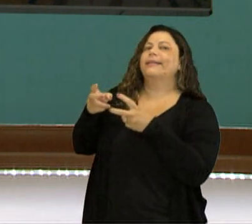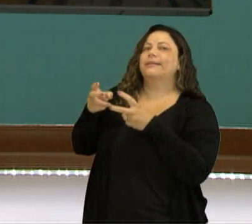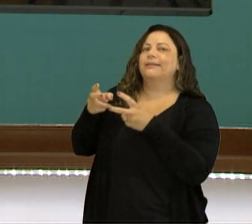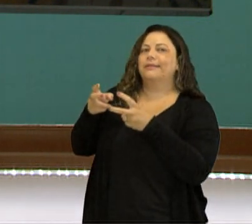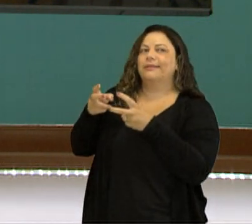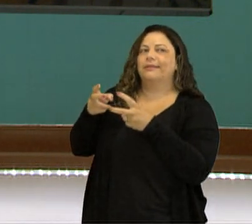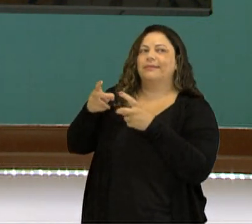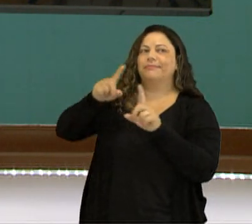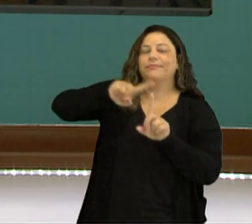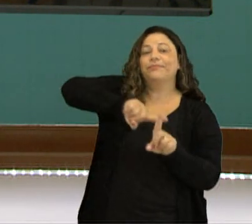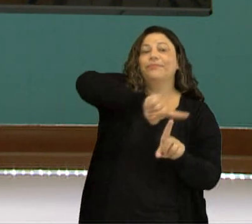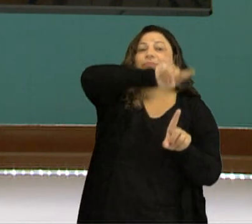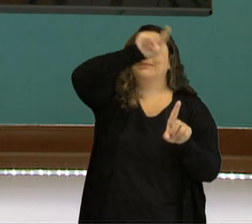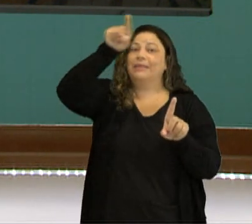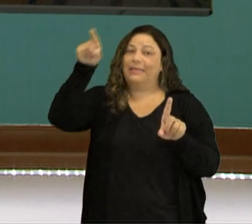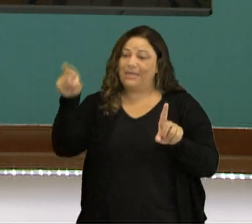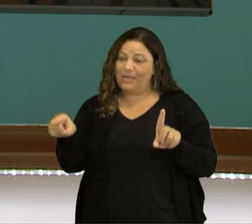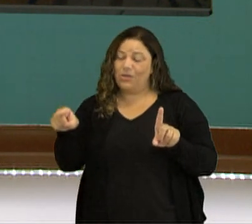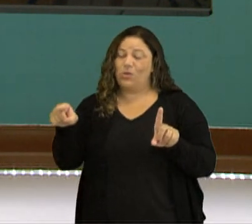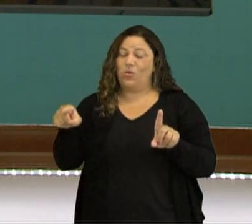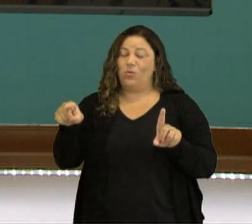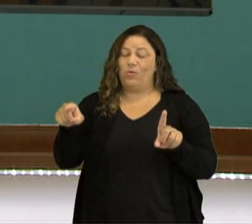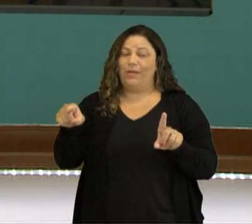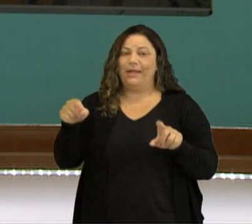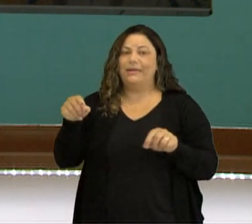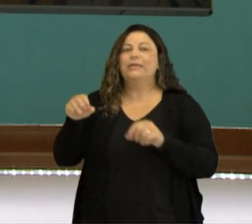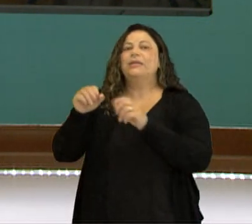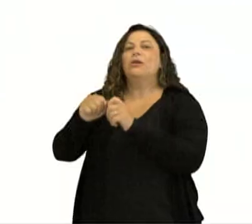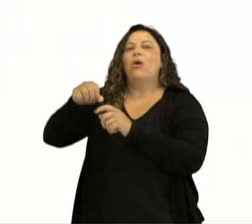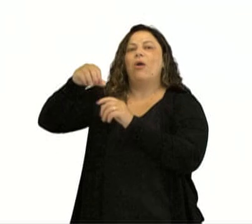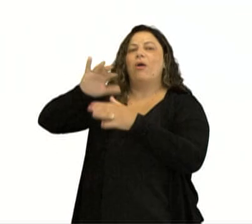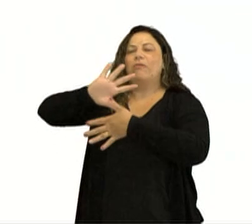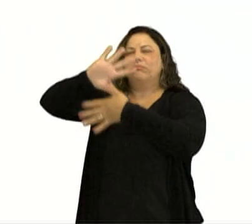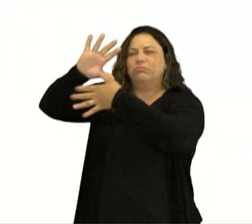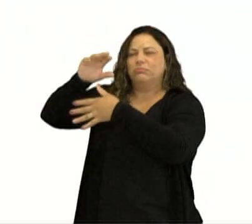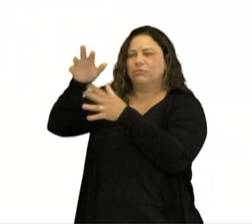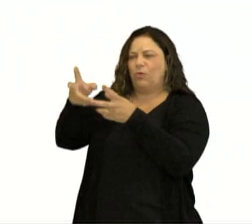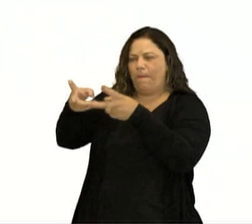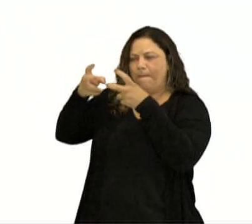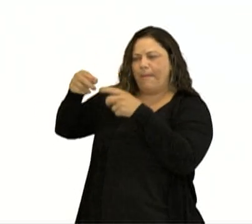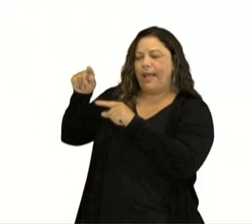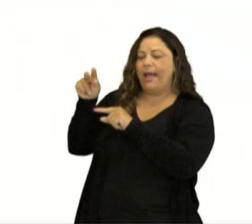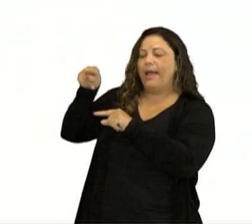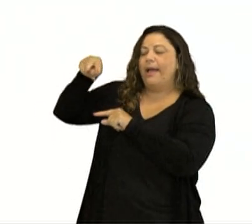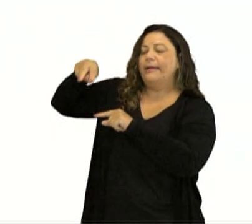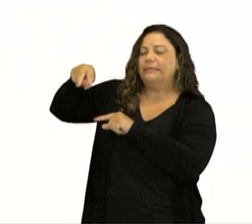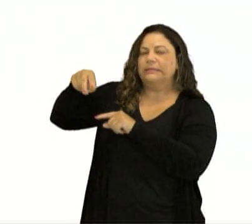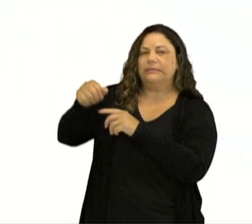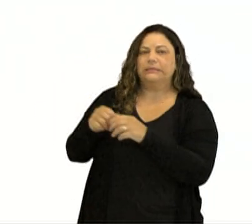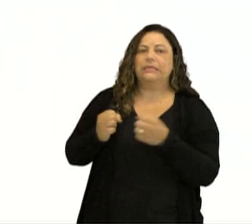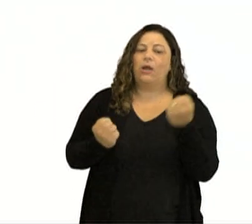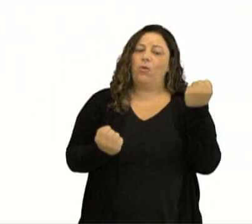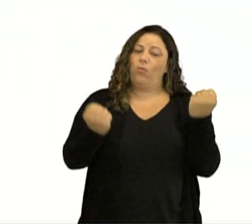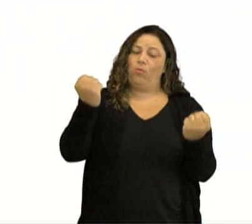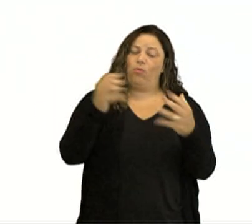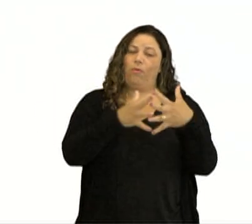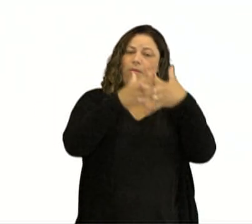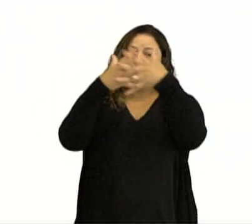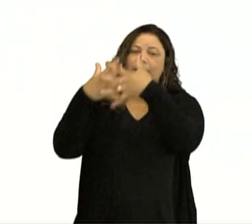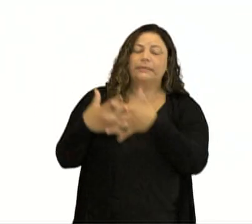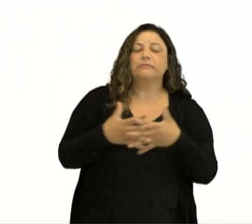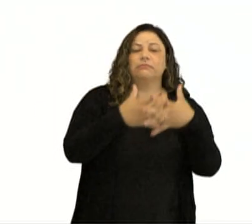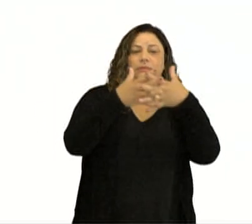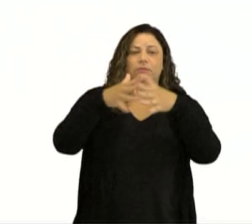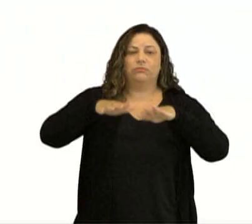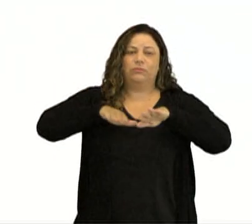que, num caso do mapa, eu estou olhando uma visão um pouquinho para cima, eu posso levá-lo, por exemplo, esse caminhão ou eu, por exemplo, estou em movimento, eu